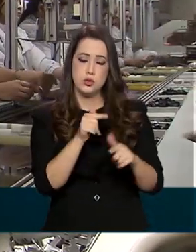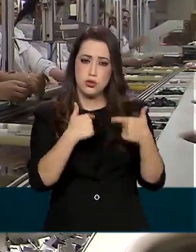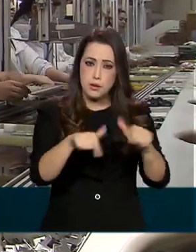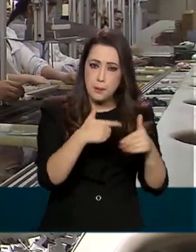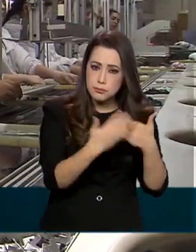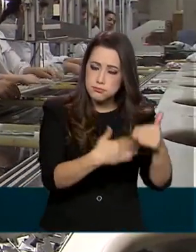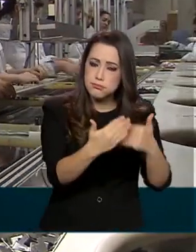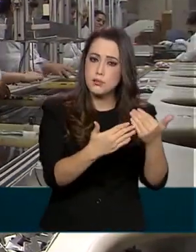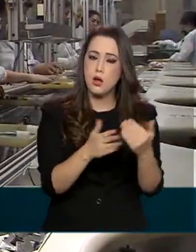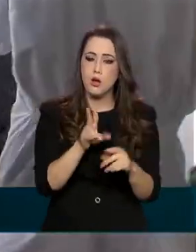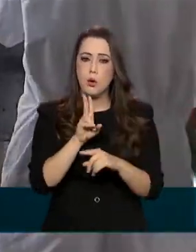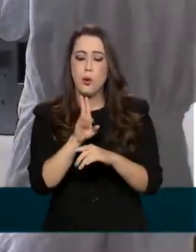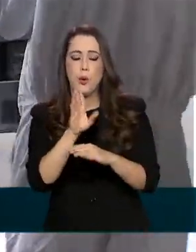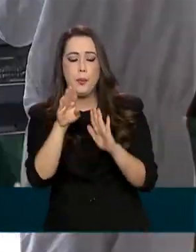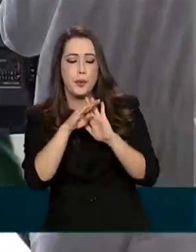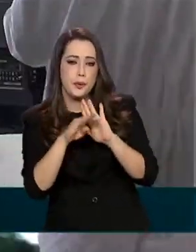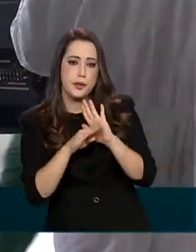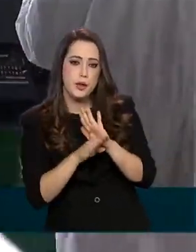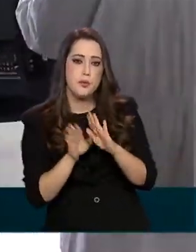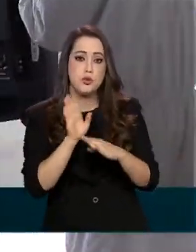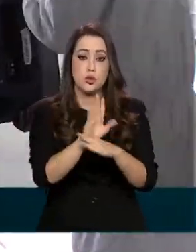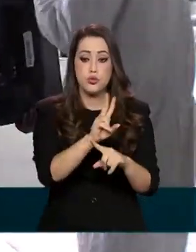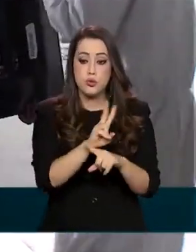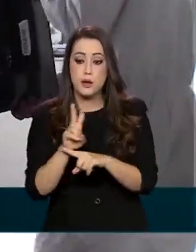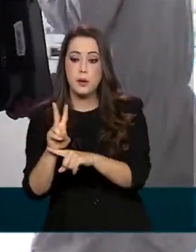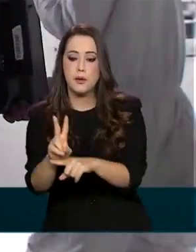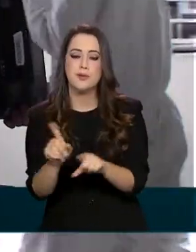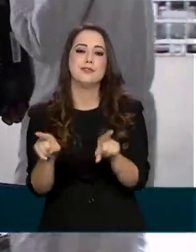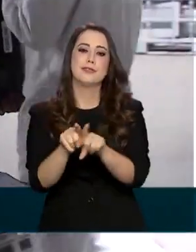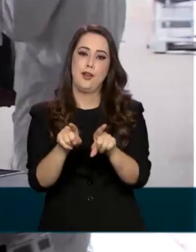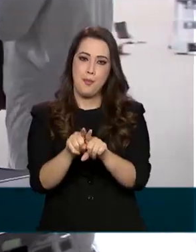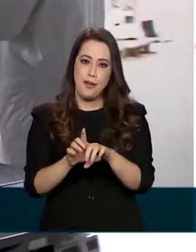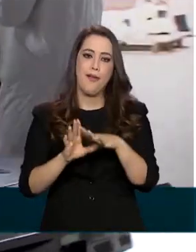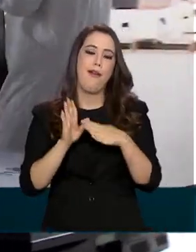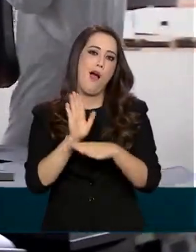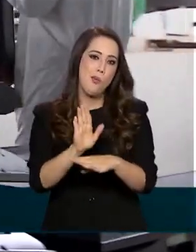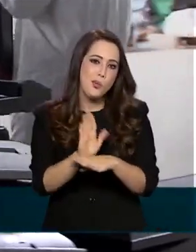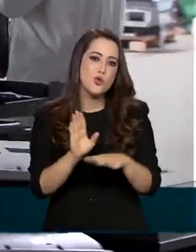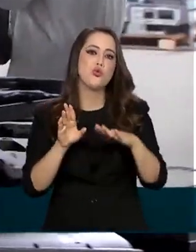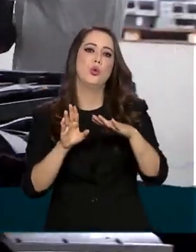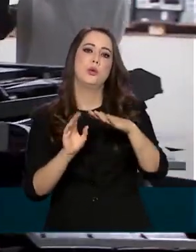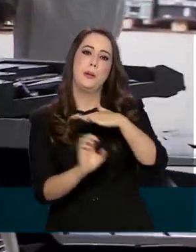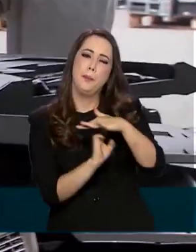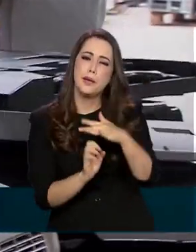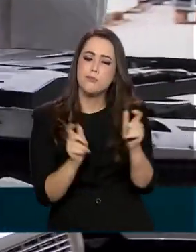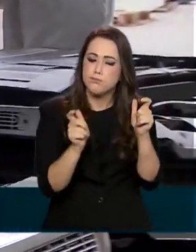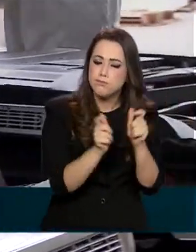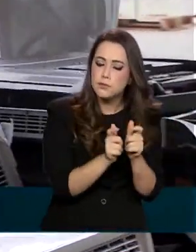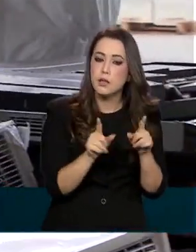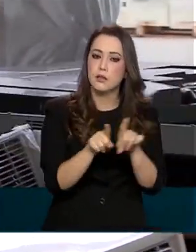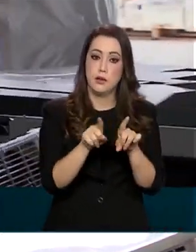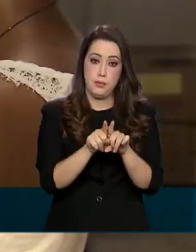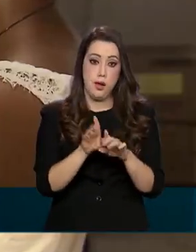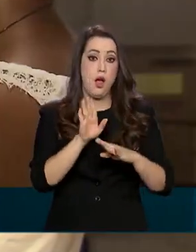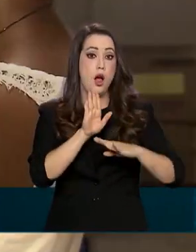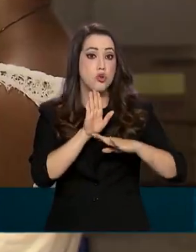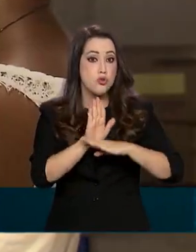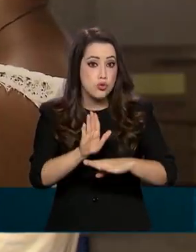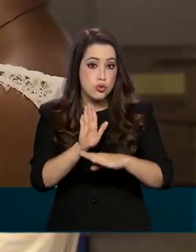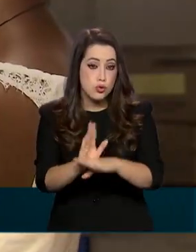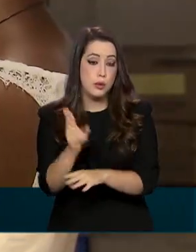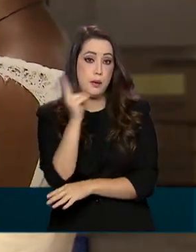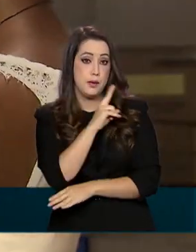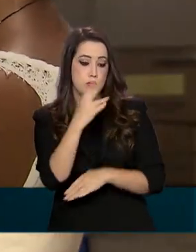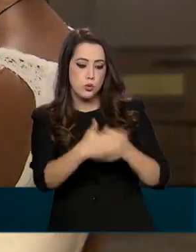de acesso a crédito, programa de apoio a micro e pequenas empresas e programa emergencial de manutenção do